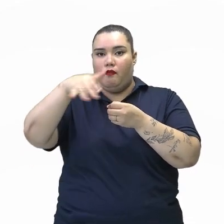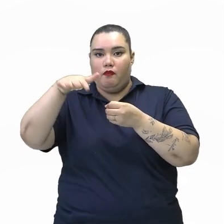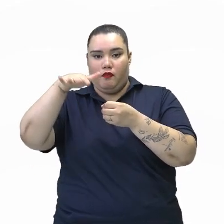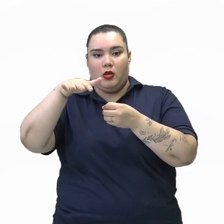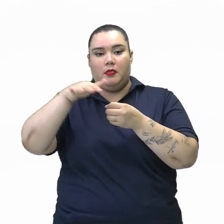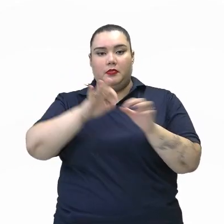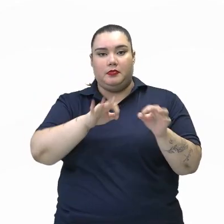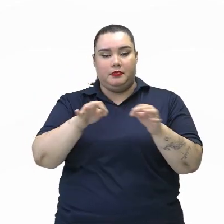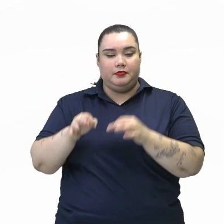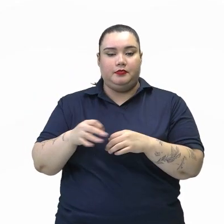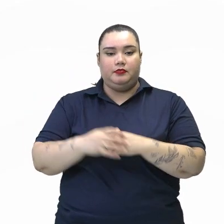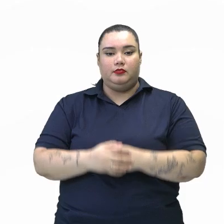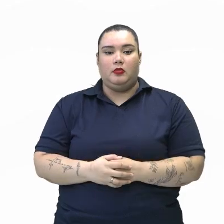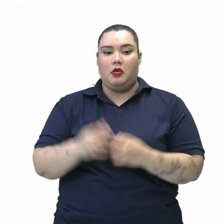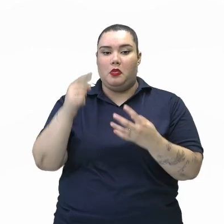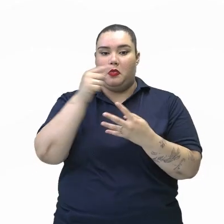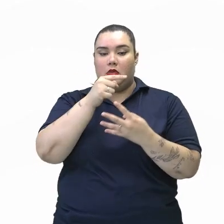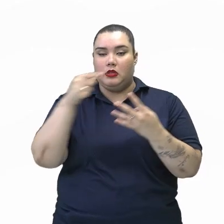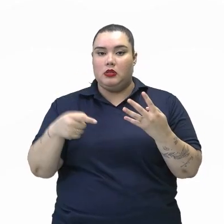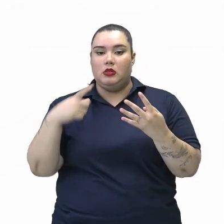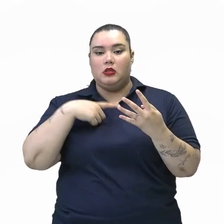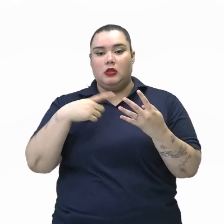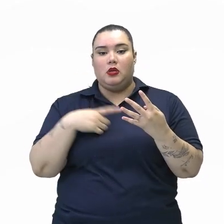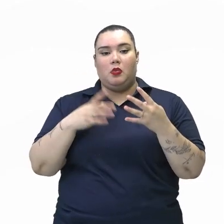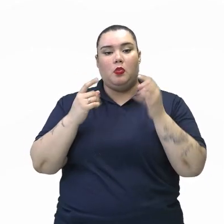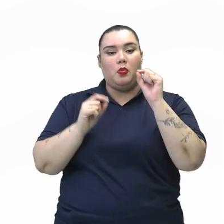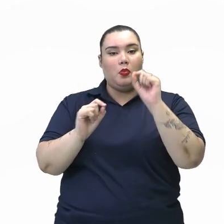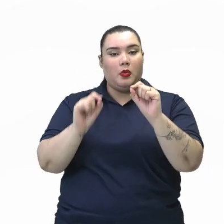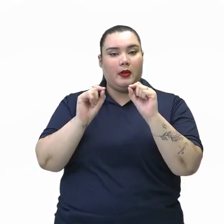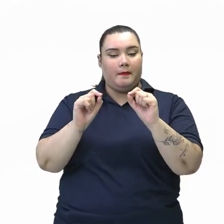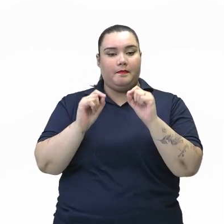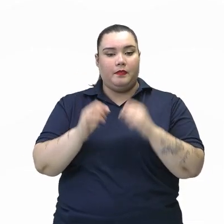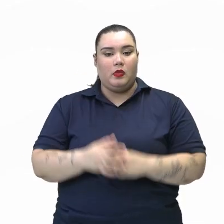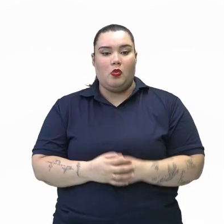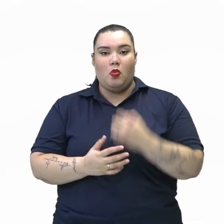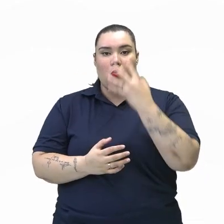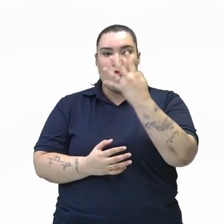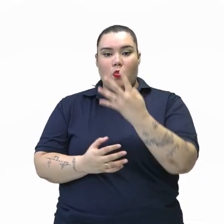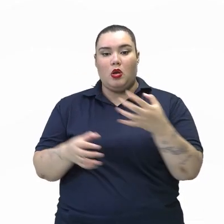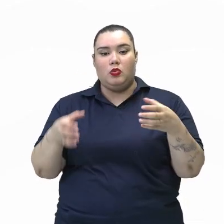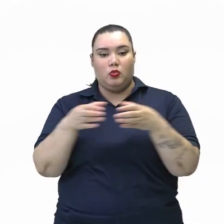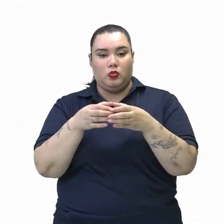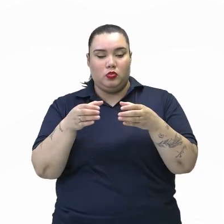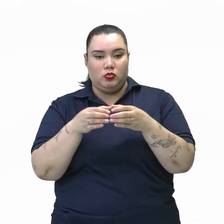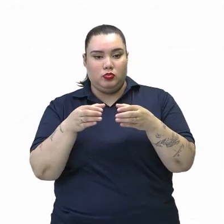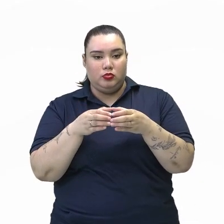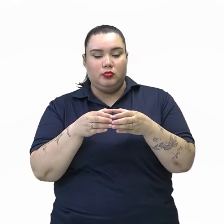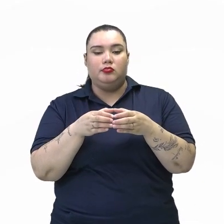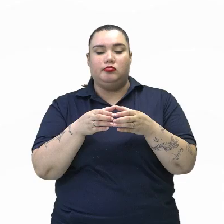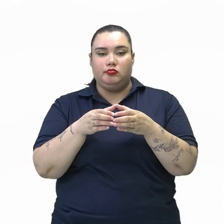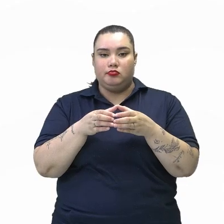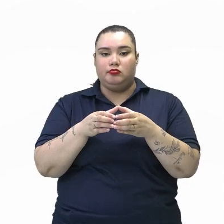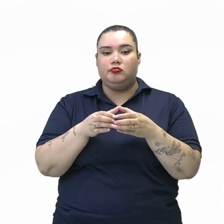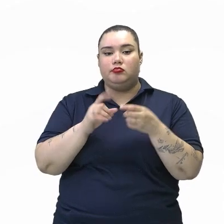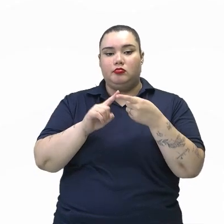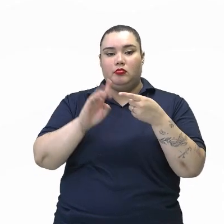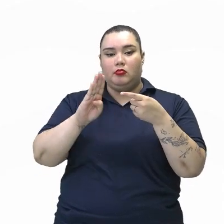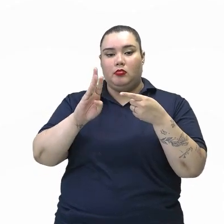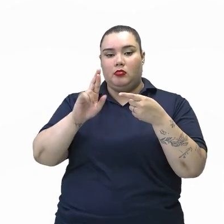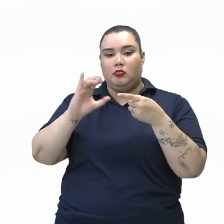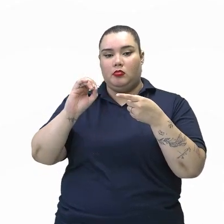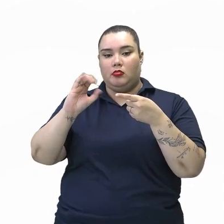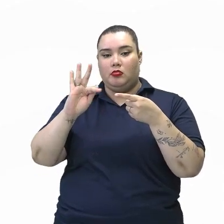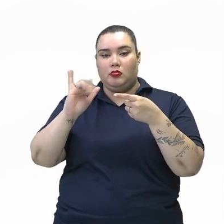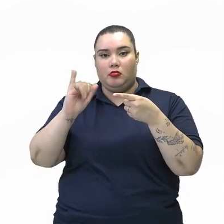folha. Elas ainda podem ser classificadas em 4 grupos, né? 4 grupos grandes. Nós temos o grupo